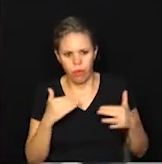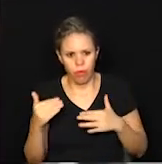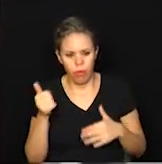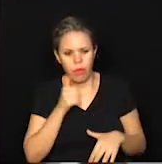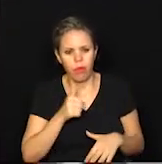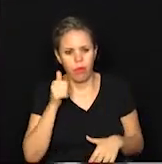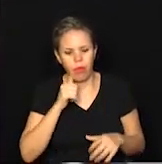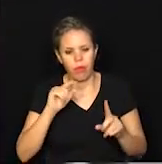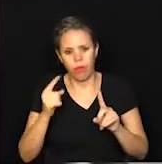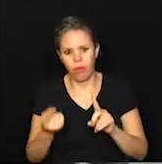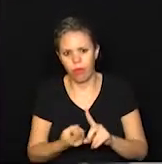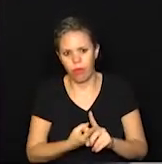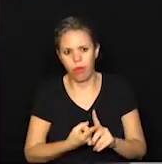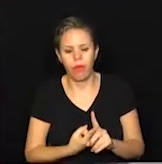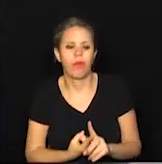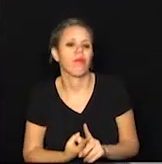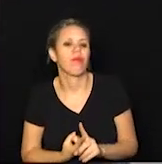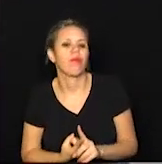mulheres gestantes.